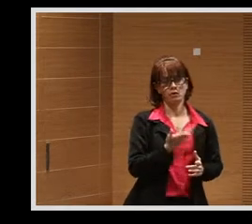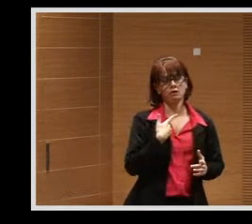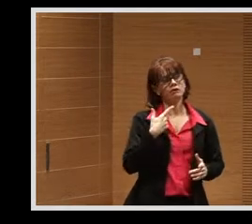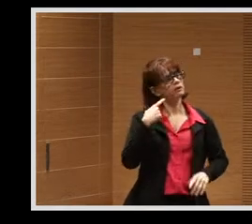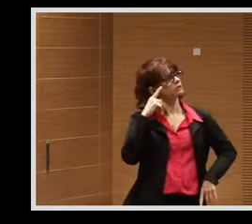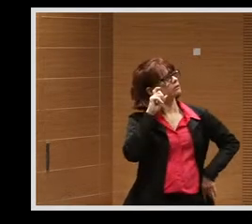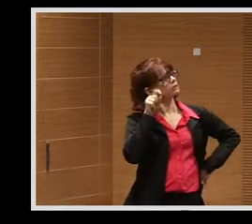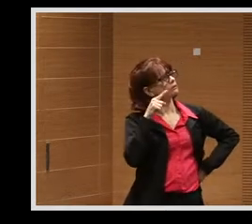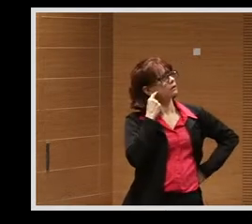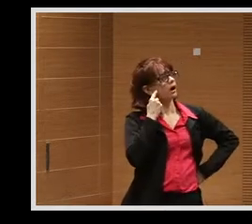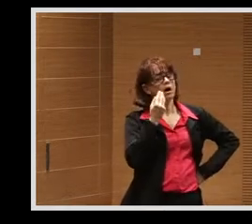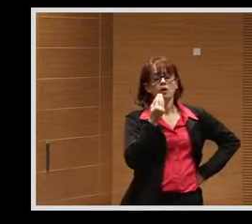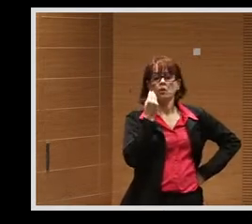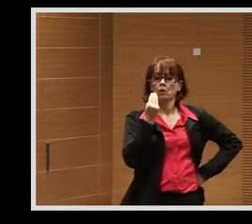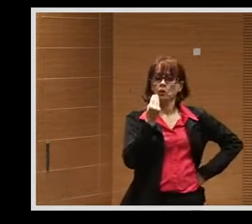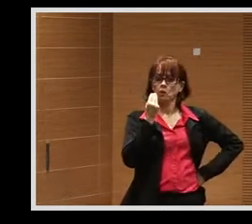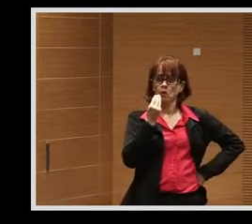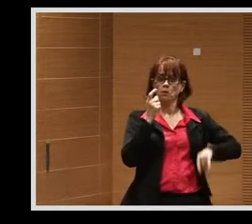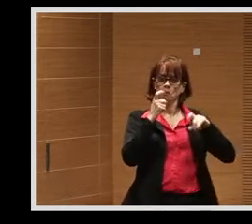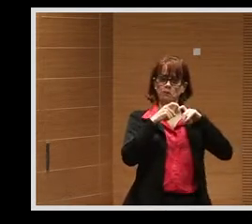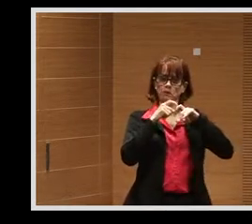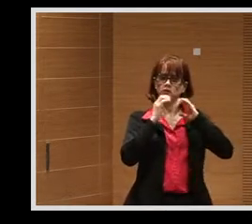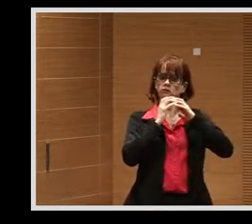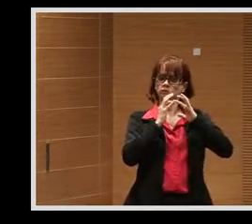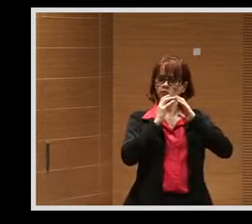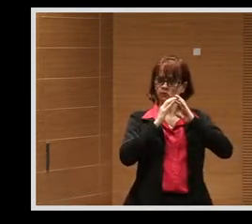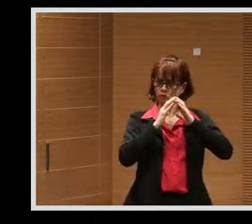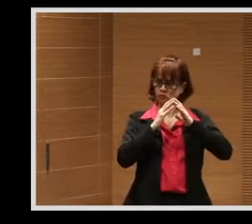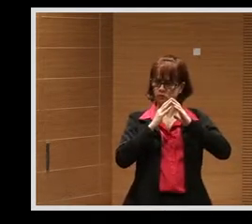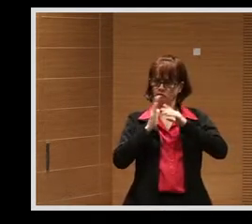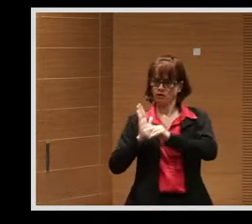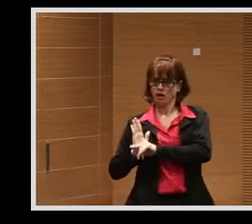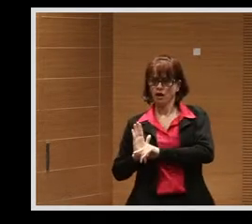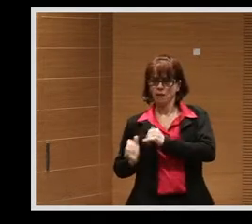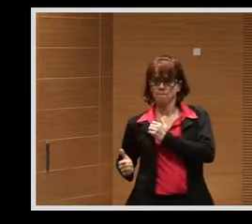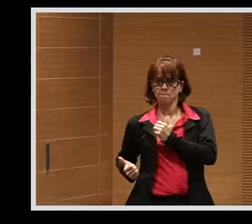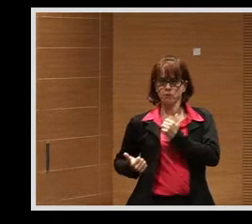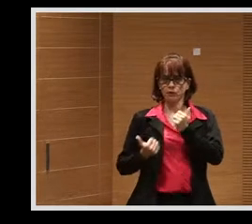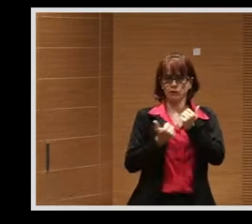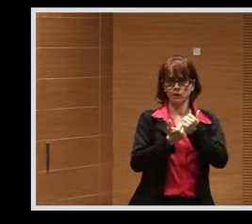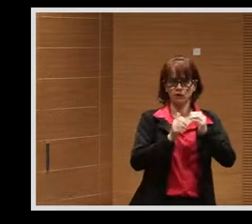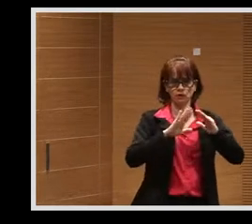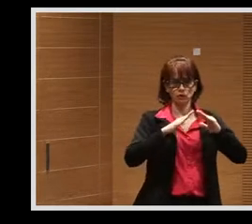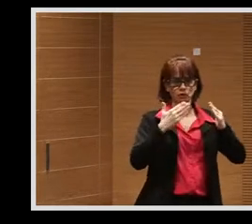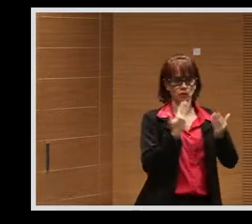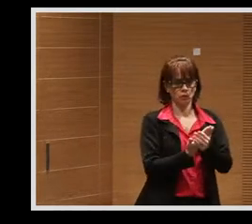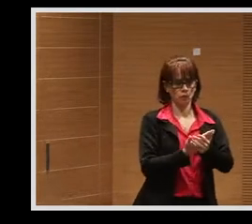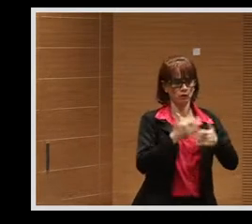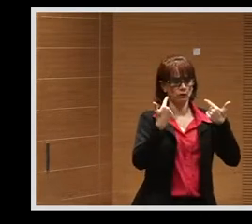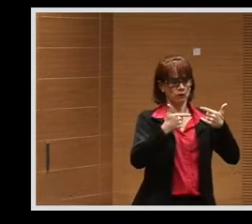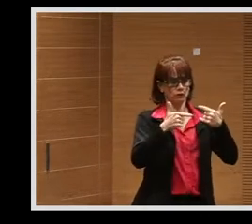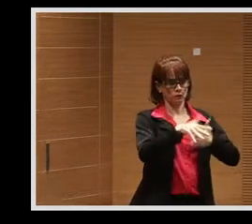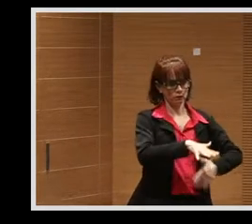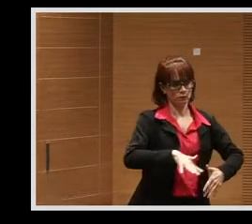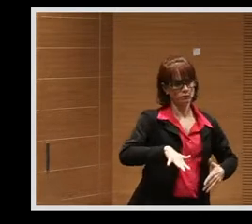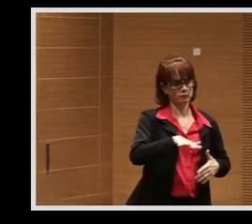um retorno para trabalhar em sala de aula, assim, né? Como é ampliar as possibilidades para essa área de